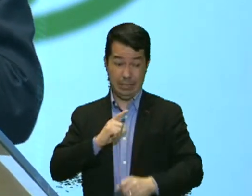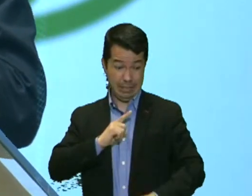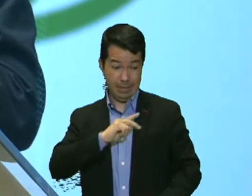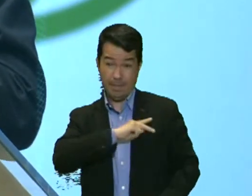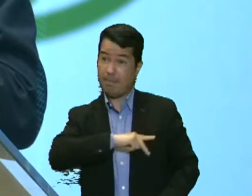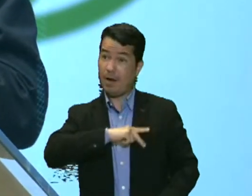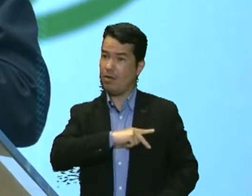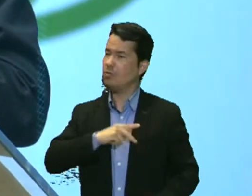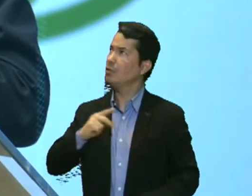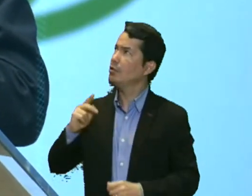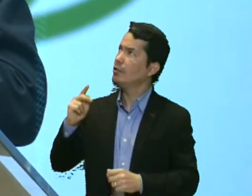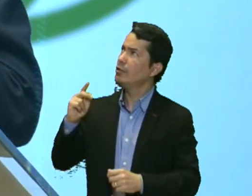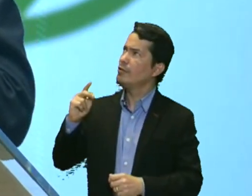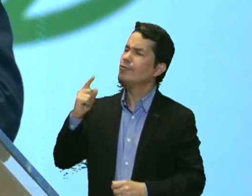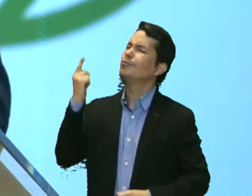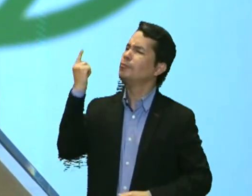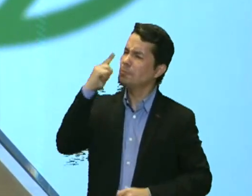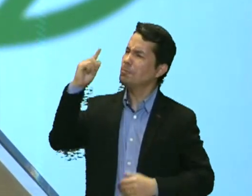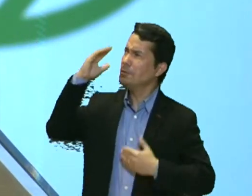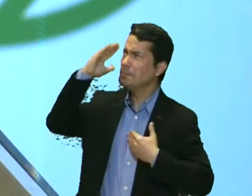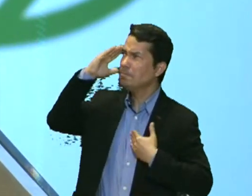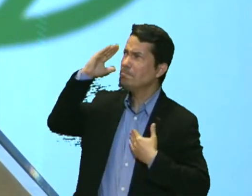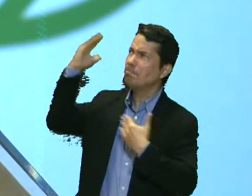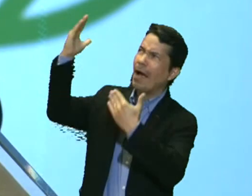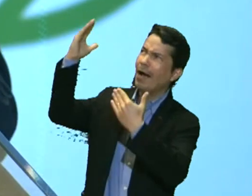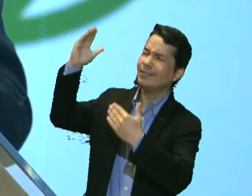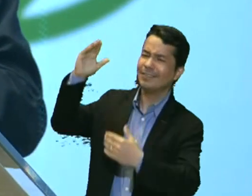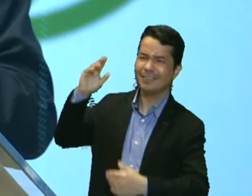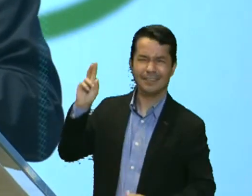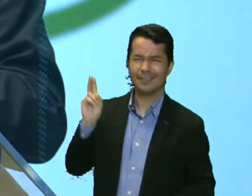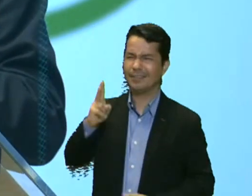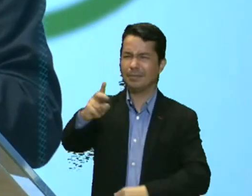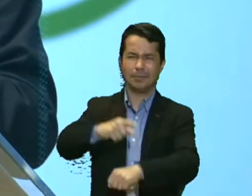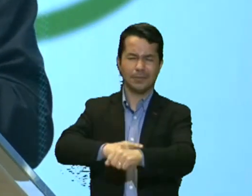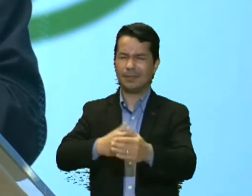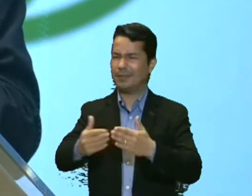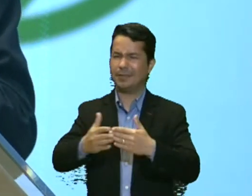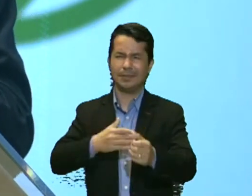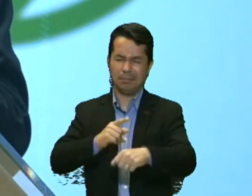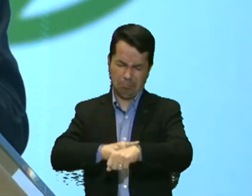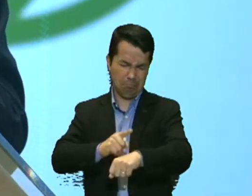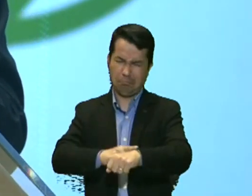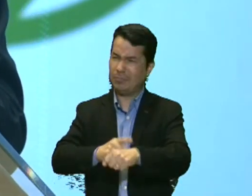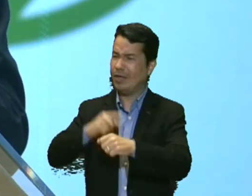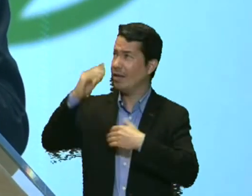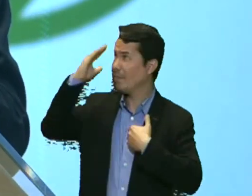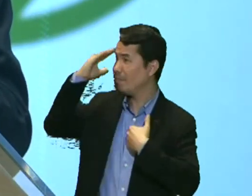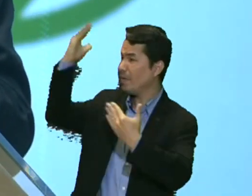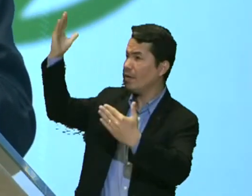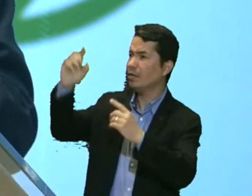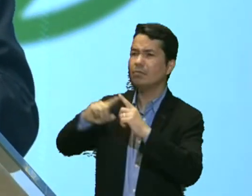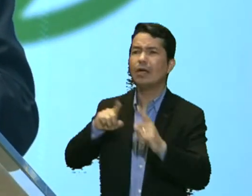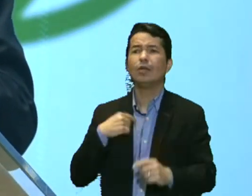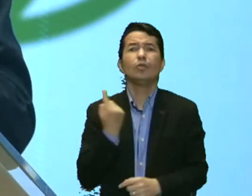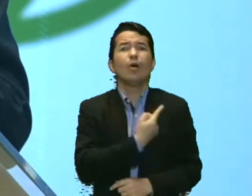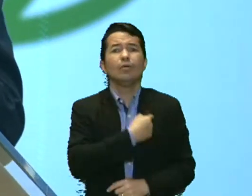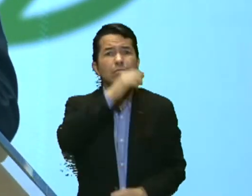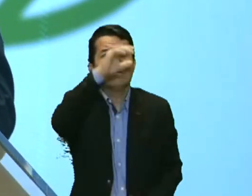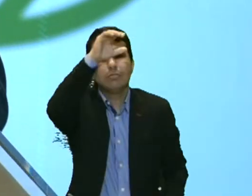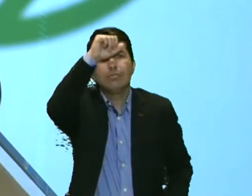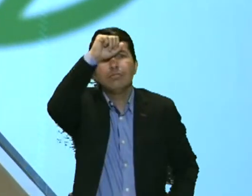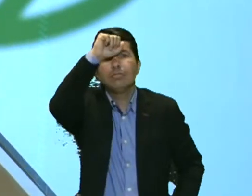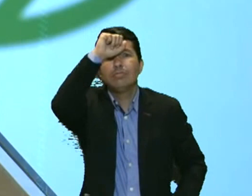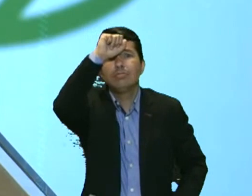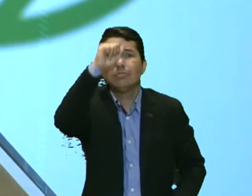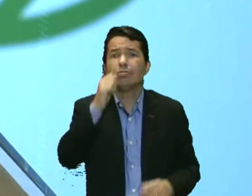circunstâncias. Quais as dicas que nós podemos aplicar na nossa vida para produzirmos um coração